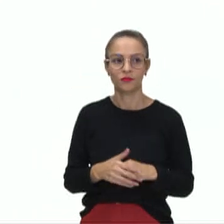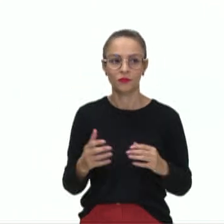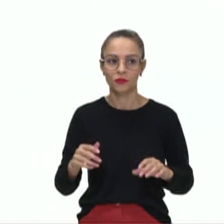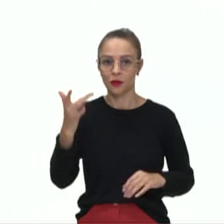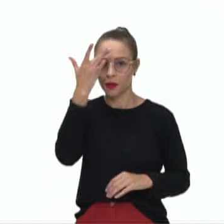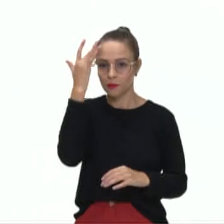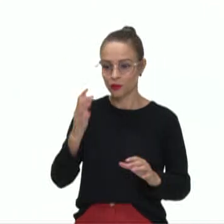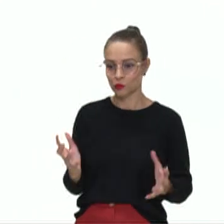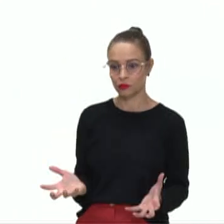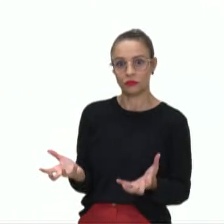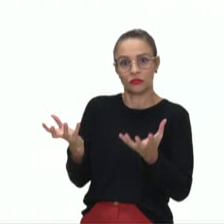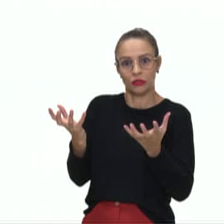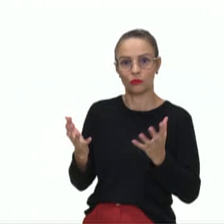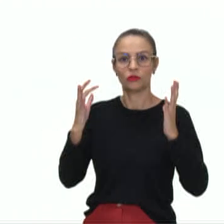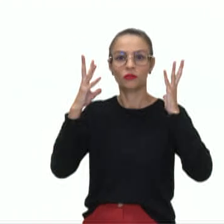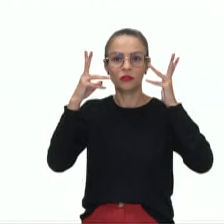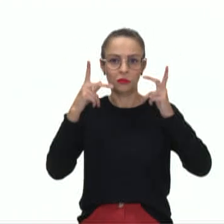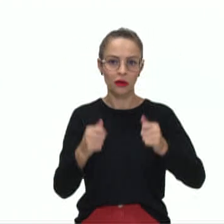esse animal.